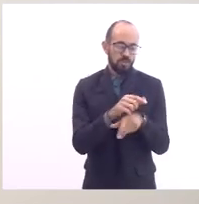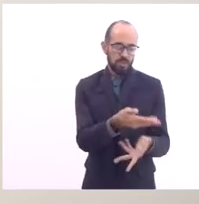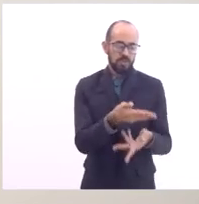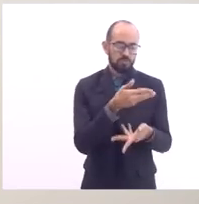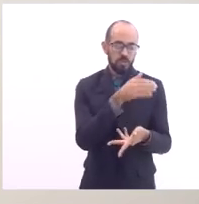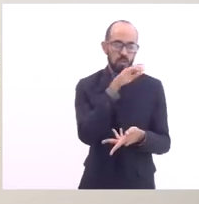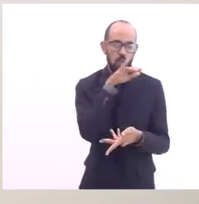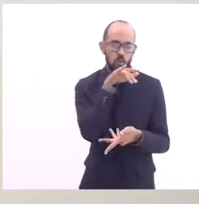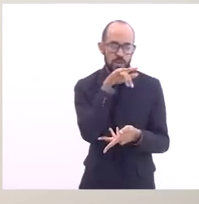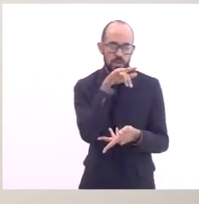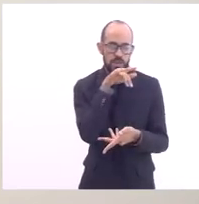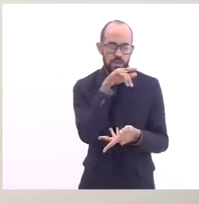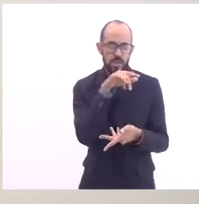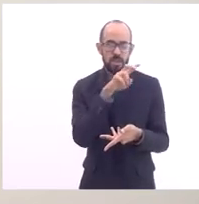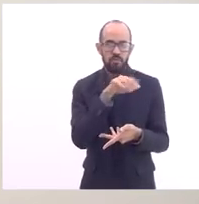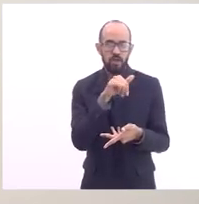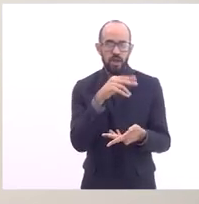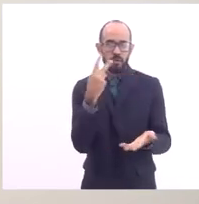ruim, o que vai redundar,